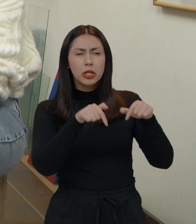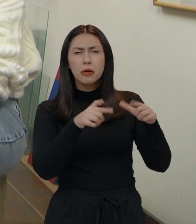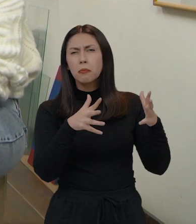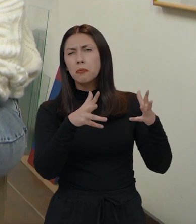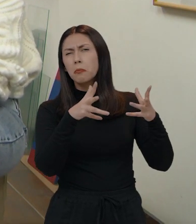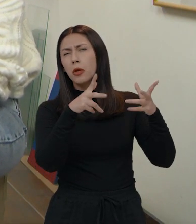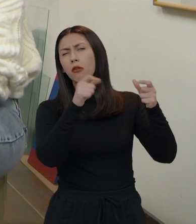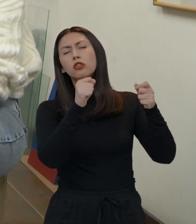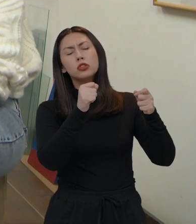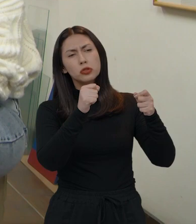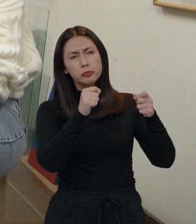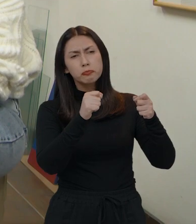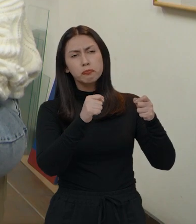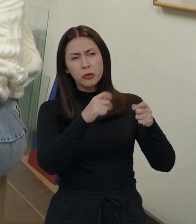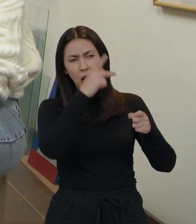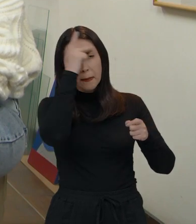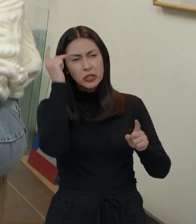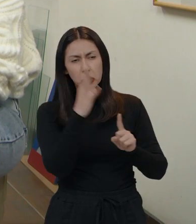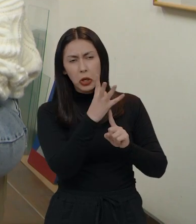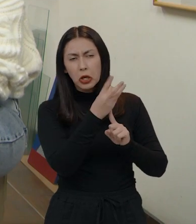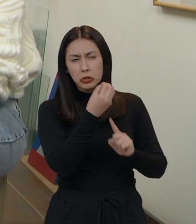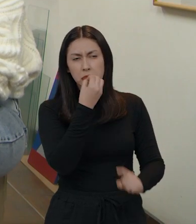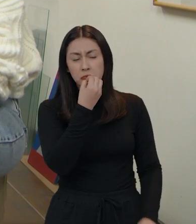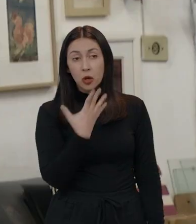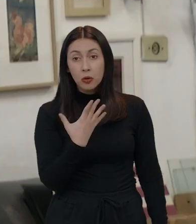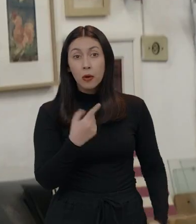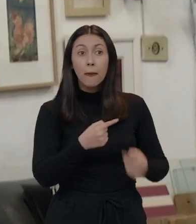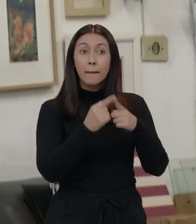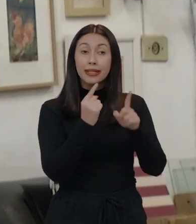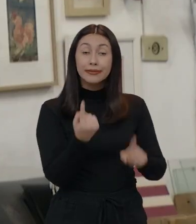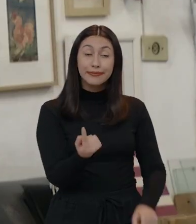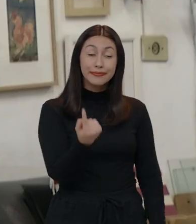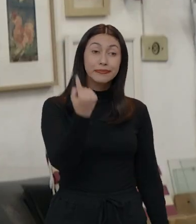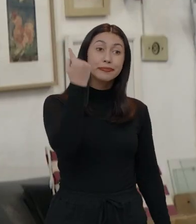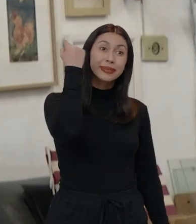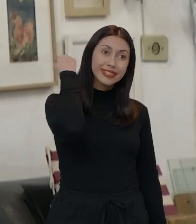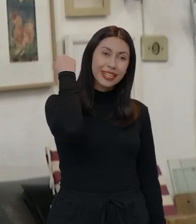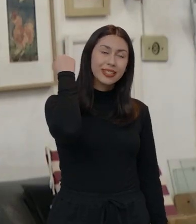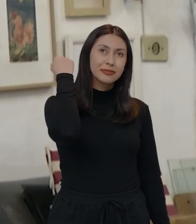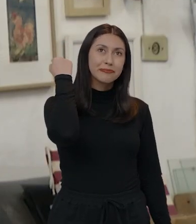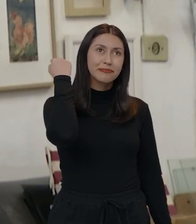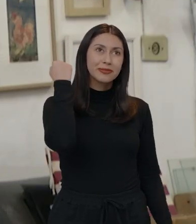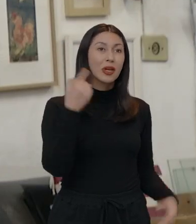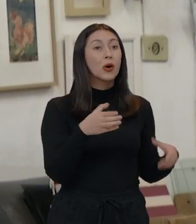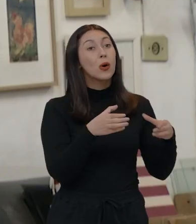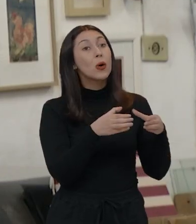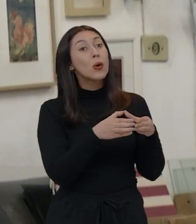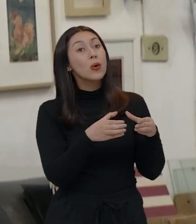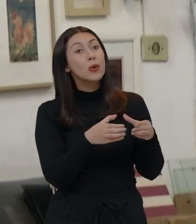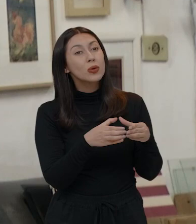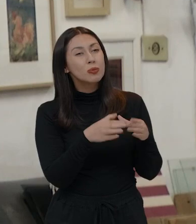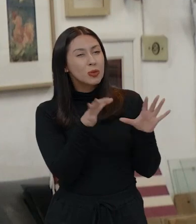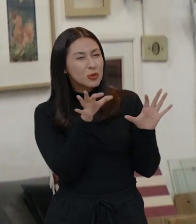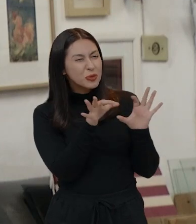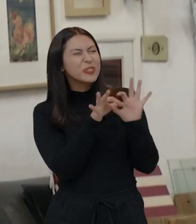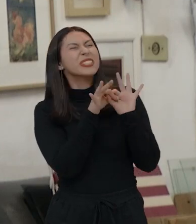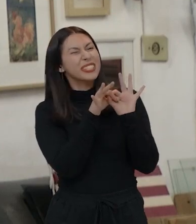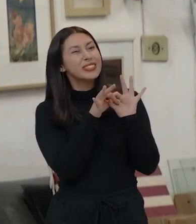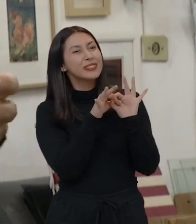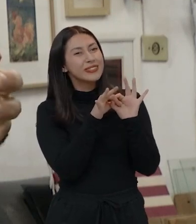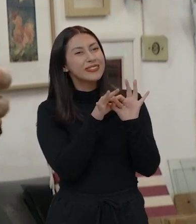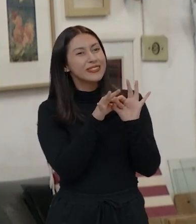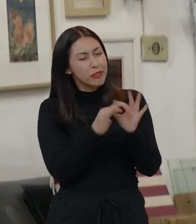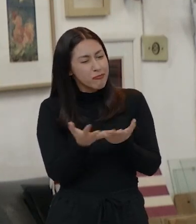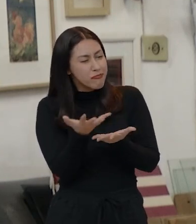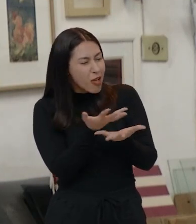artistas. São bons artistas fazendo trabalho. Mas é como te falei, antigamente o grupo era mais unido.